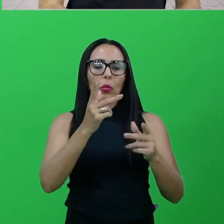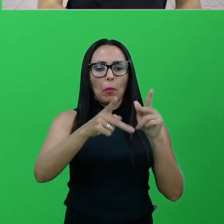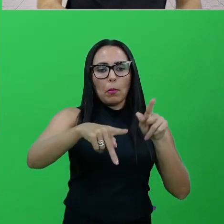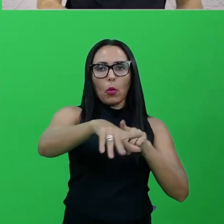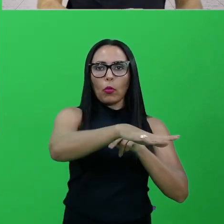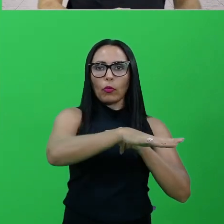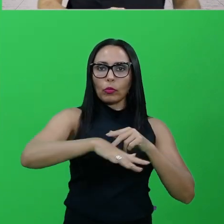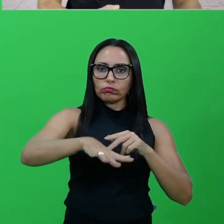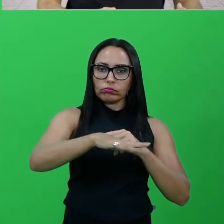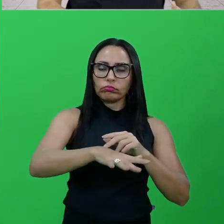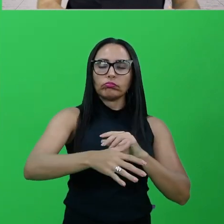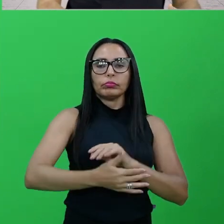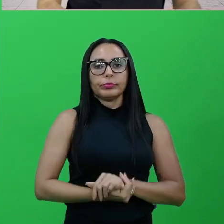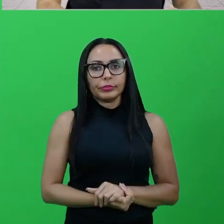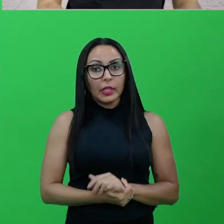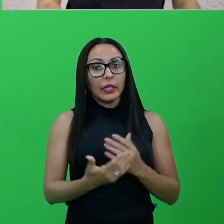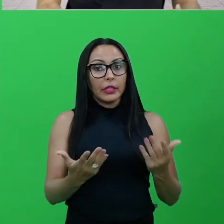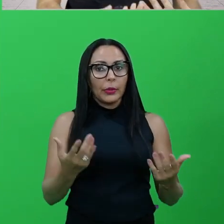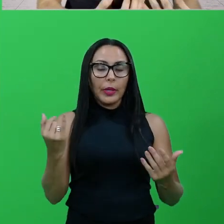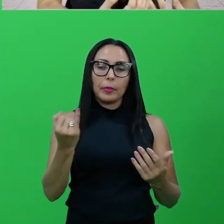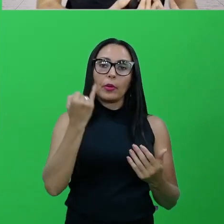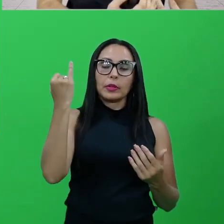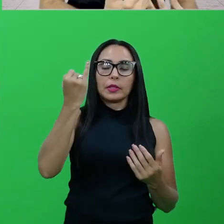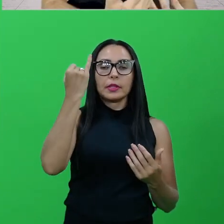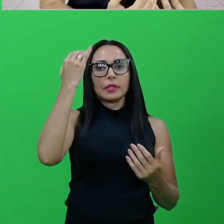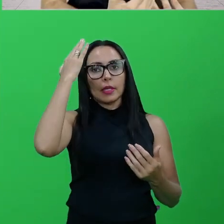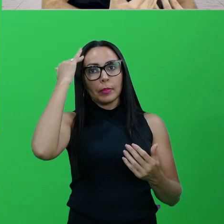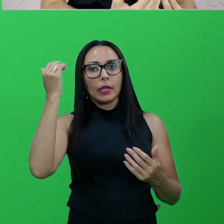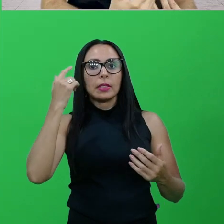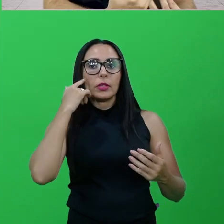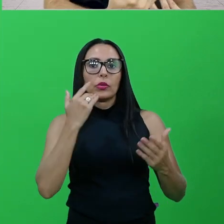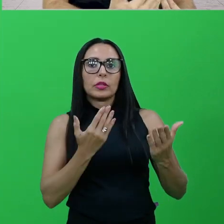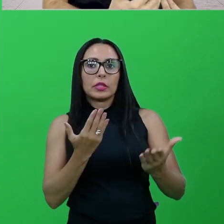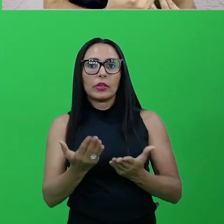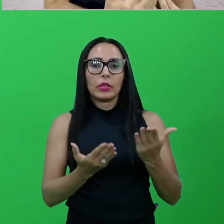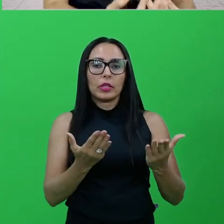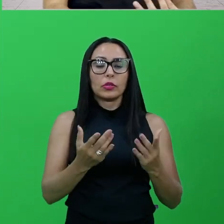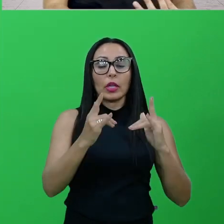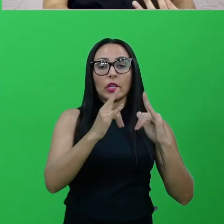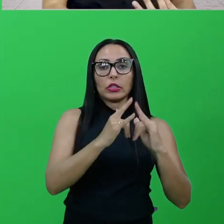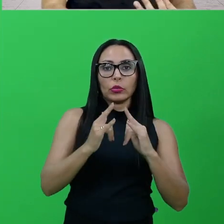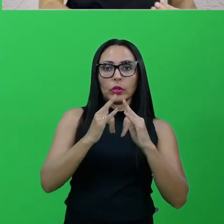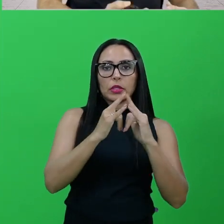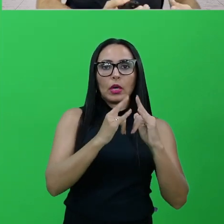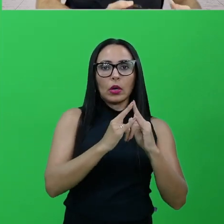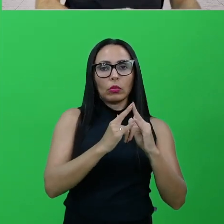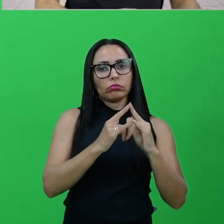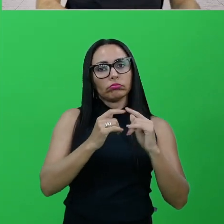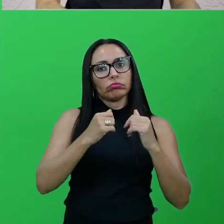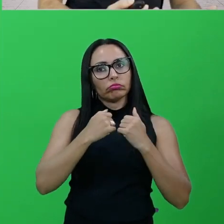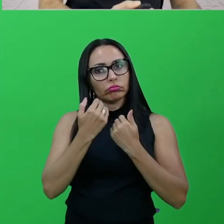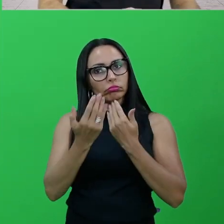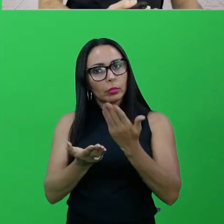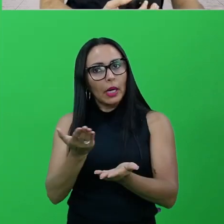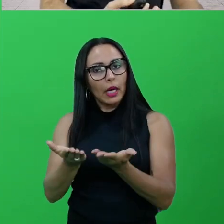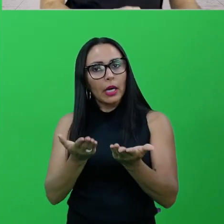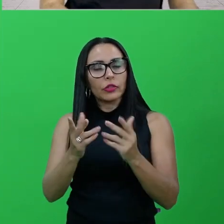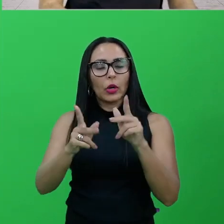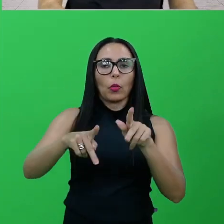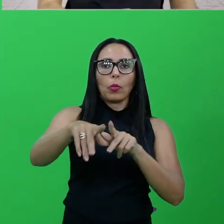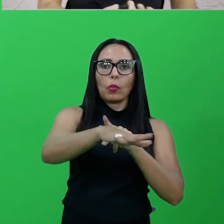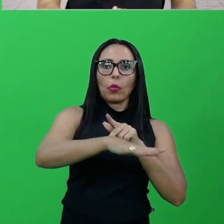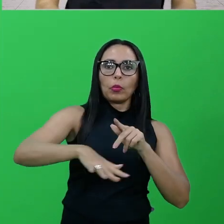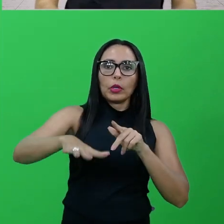já diz. E aí é importante saber se o serviço que aquela instituição presta ao público alcança a